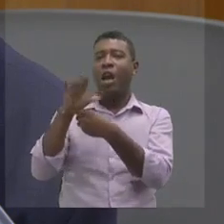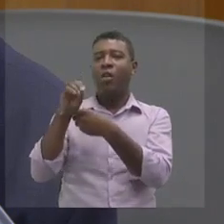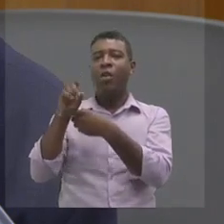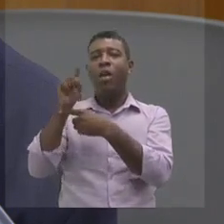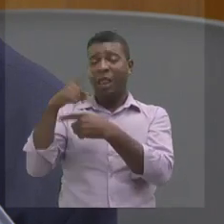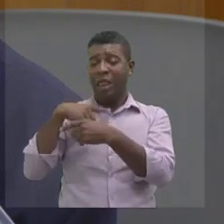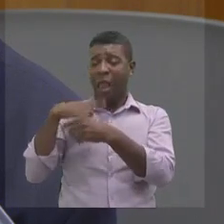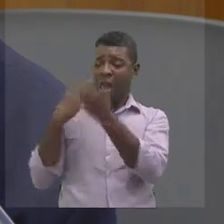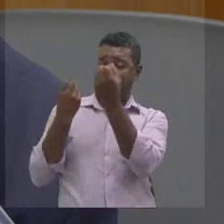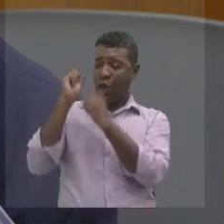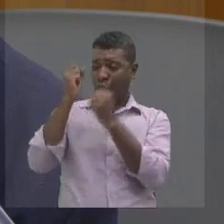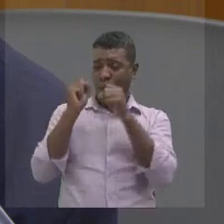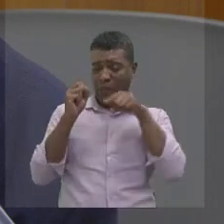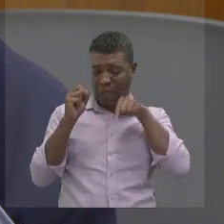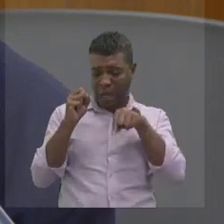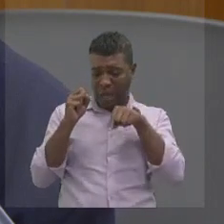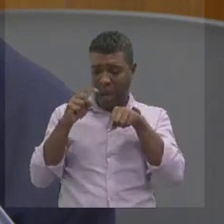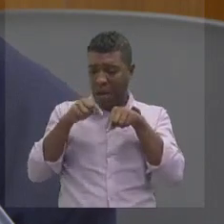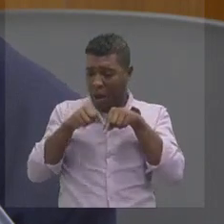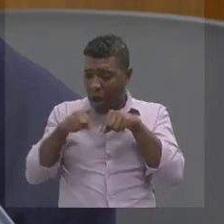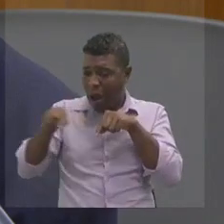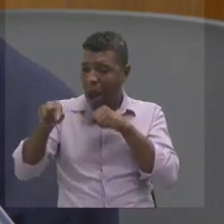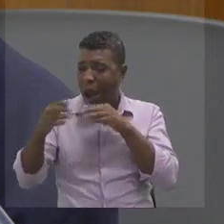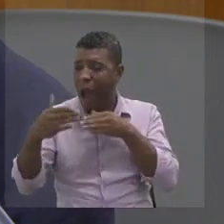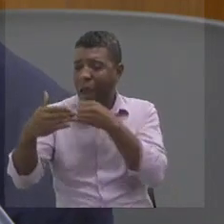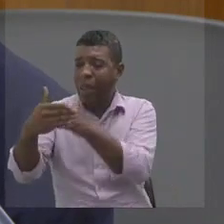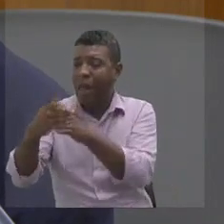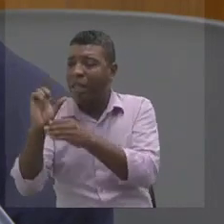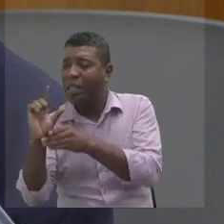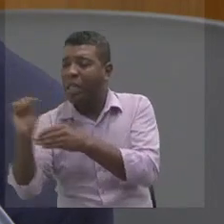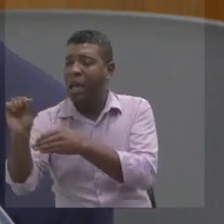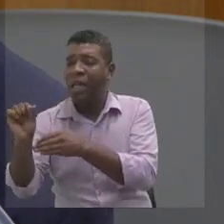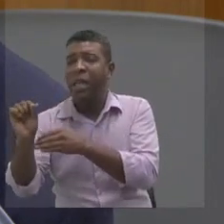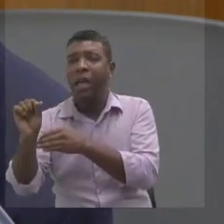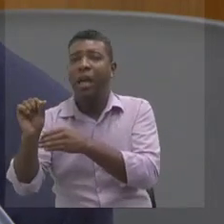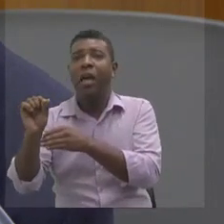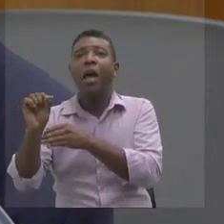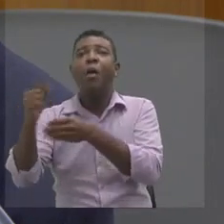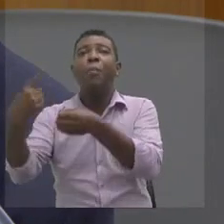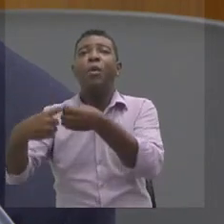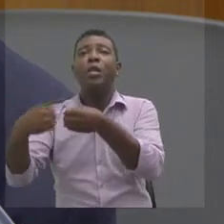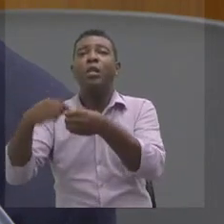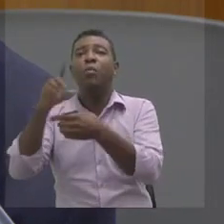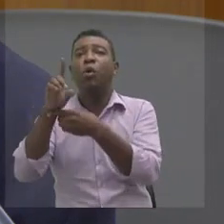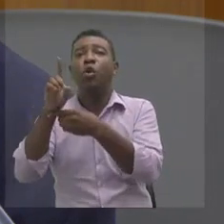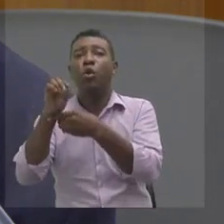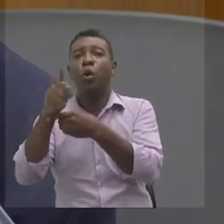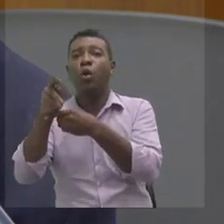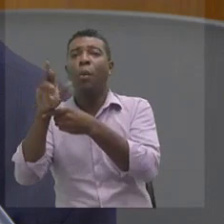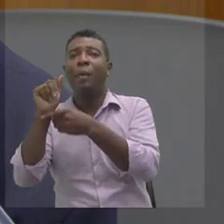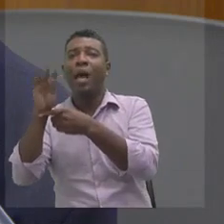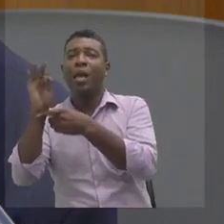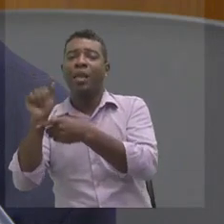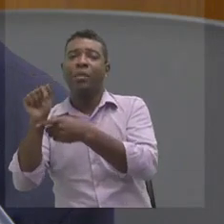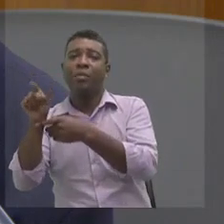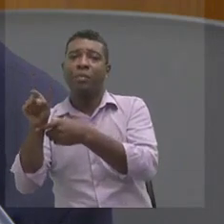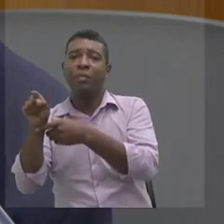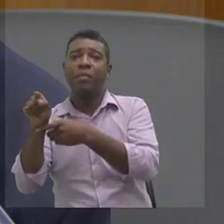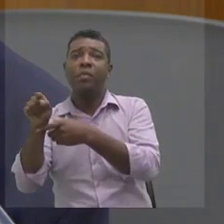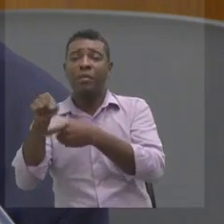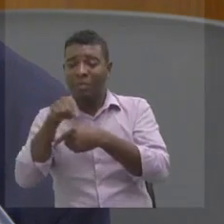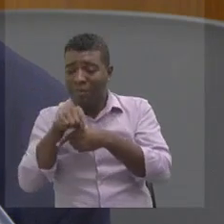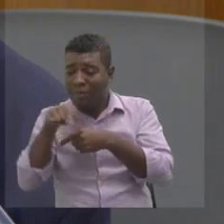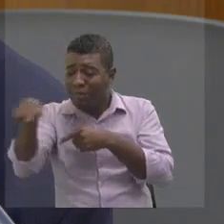e que vai do setor industrial até a saída para o município do Prata essa região específico tem